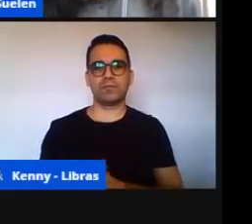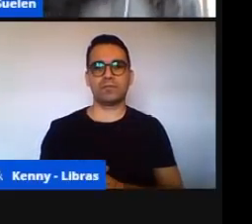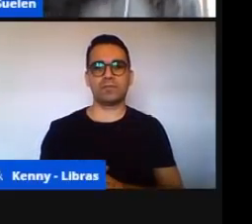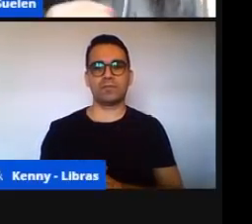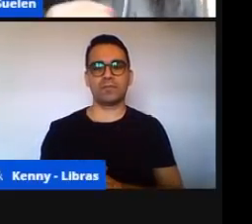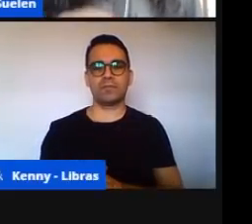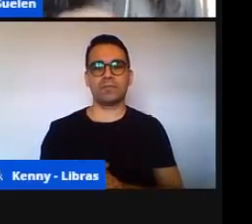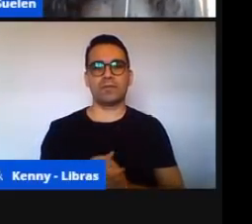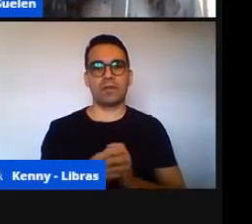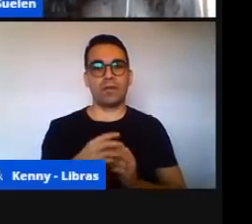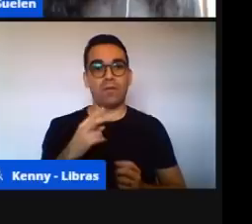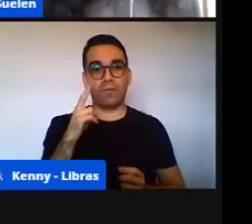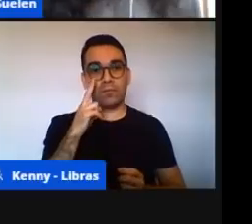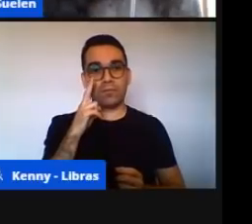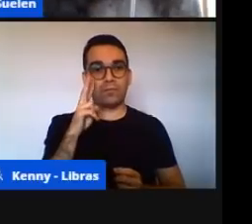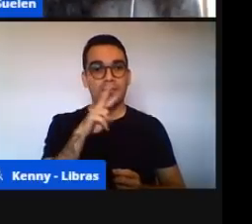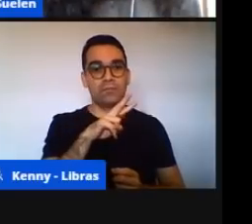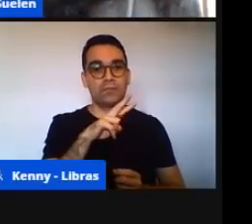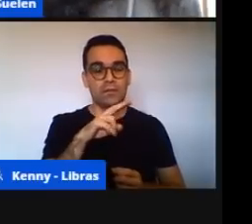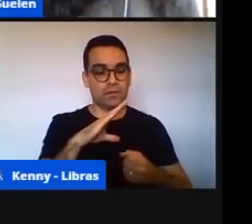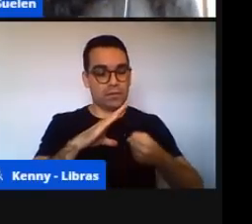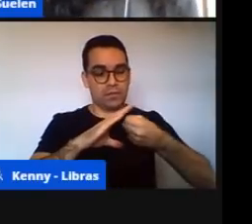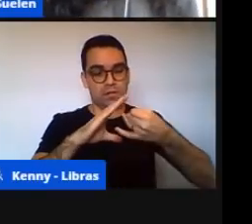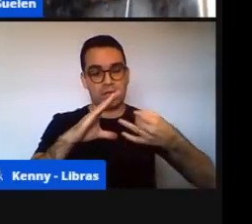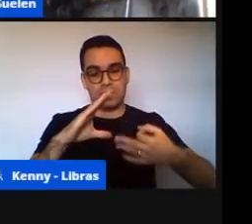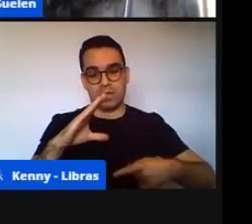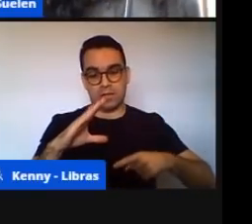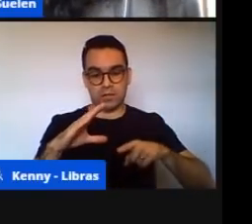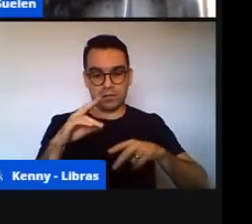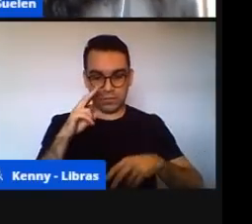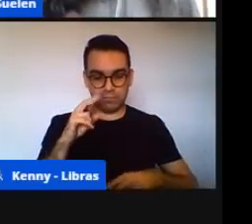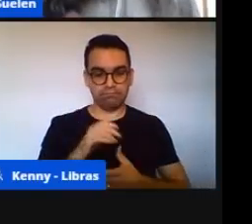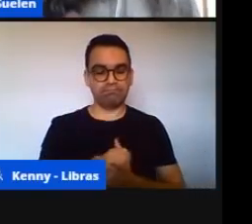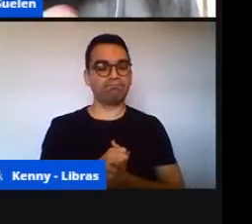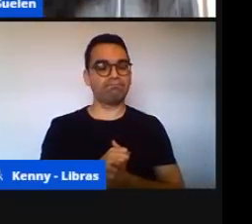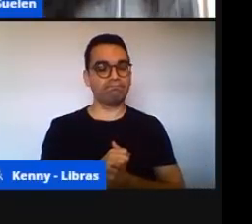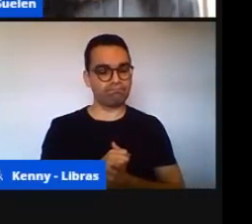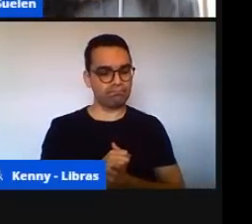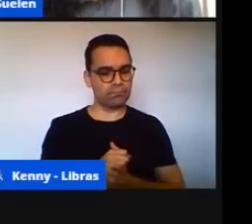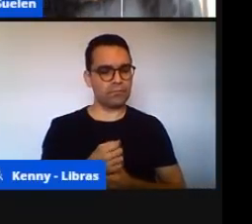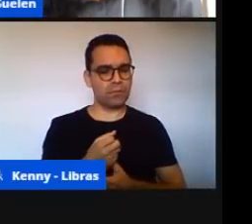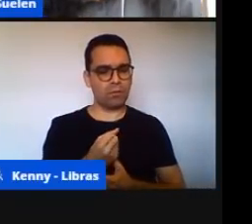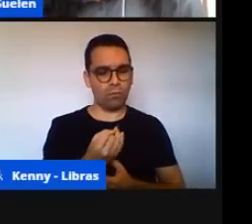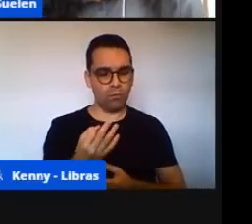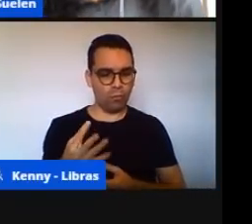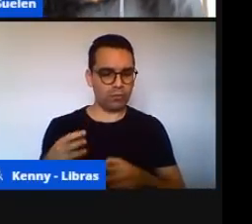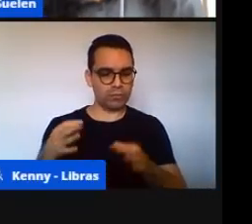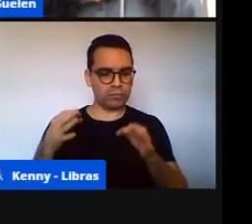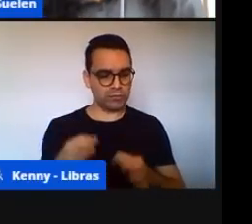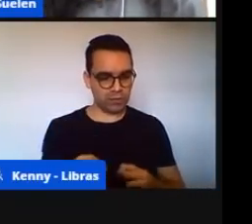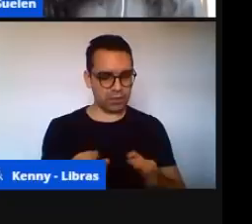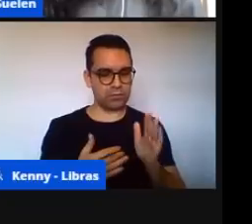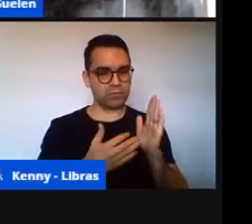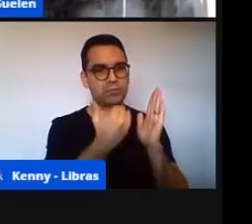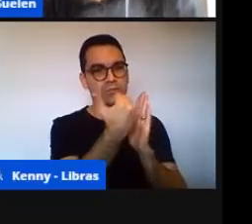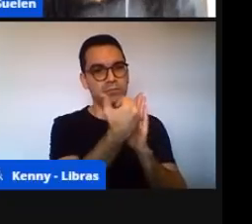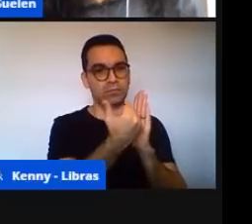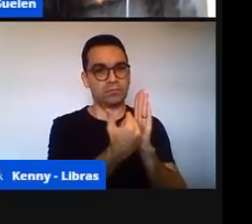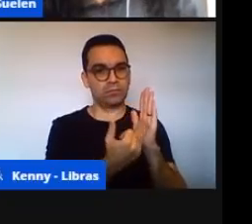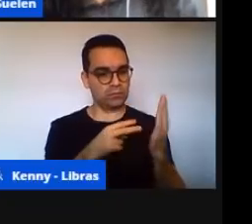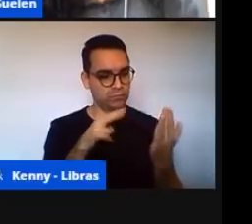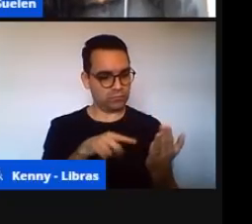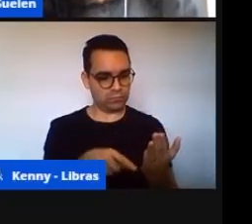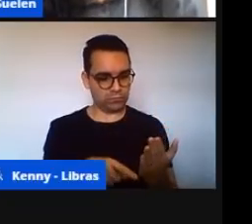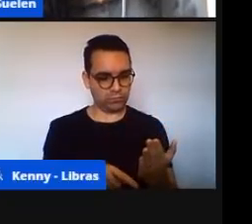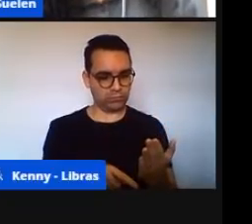verificar se a quantidade que está sendo oferecida está descrita na guia, verificar a